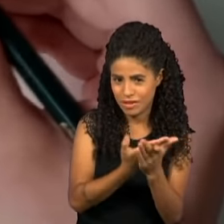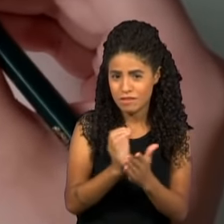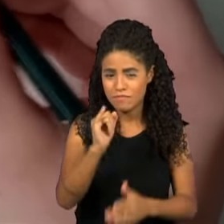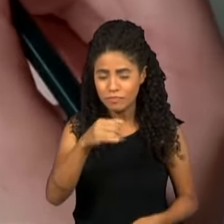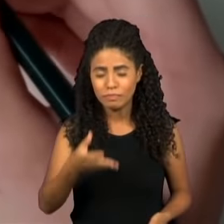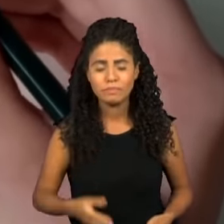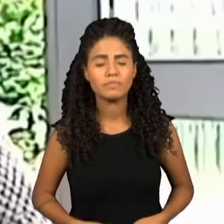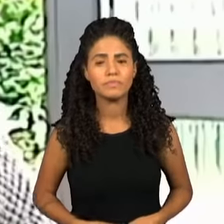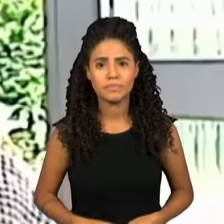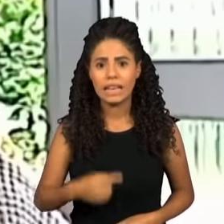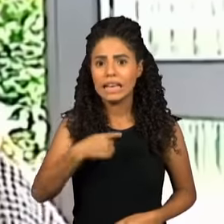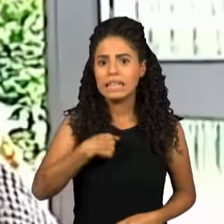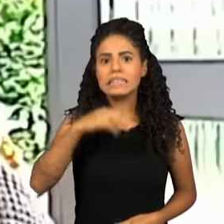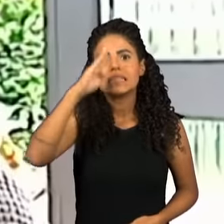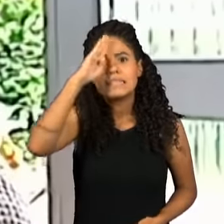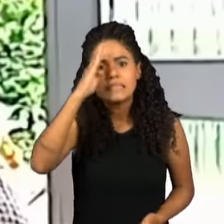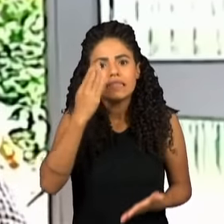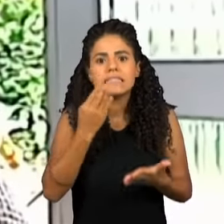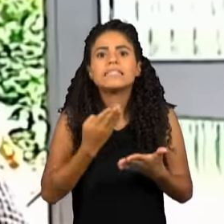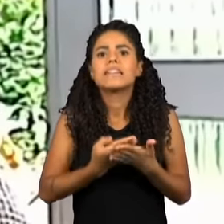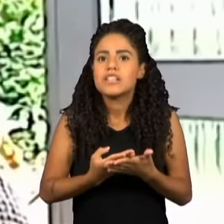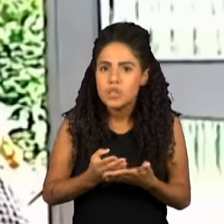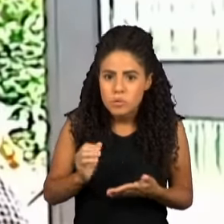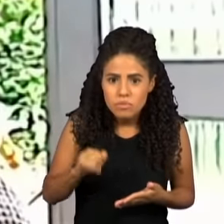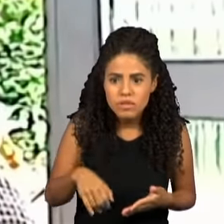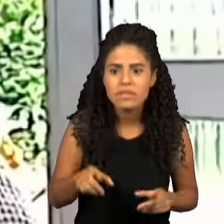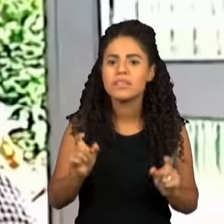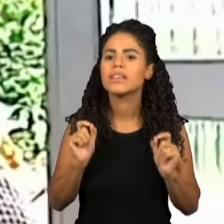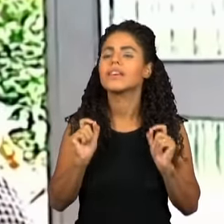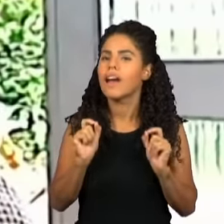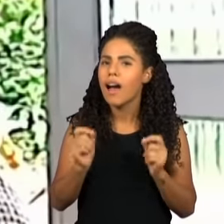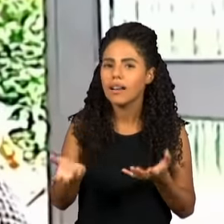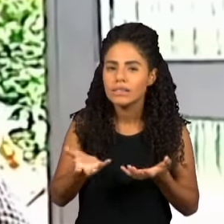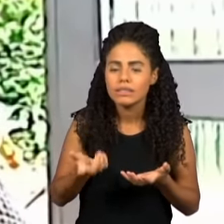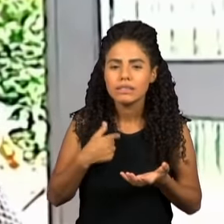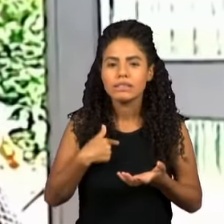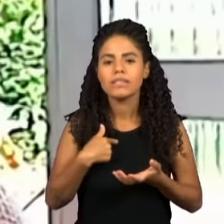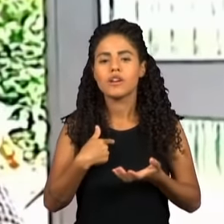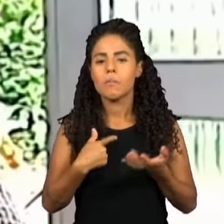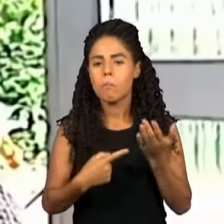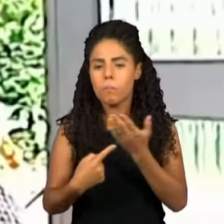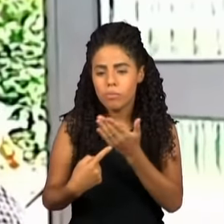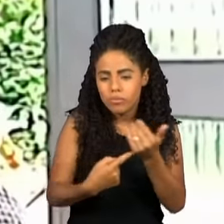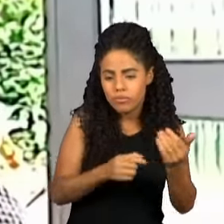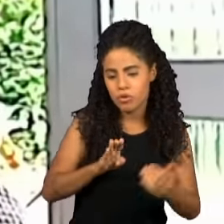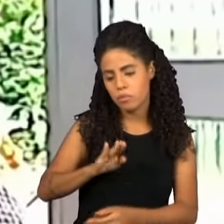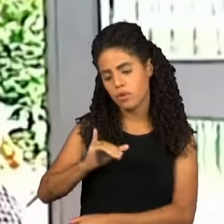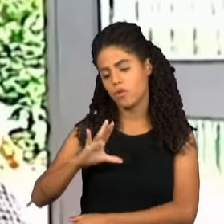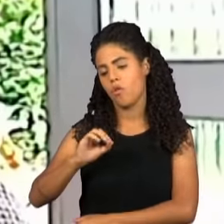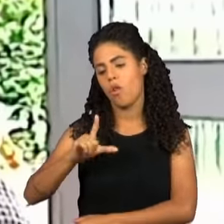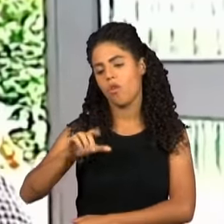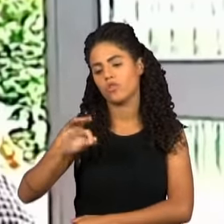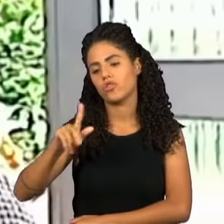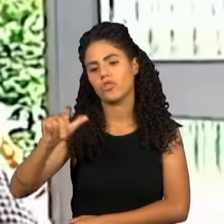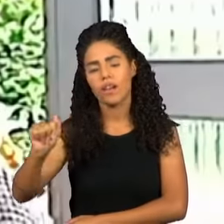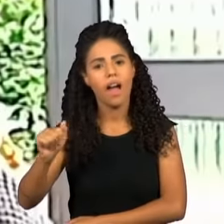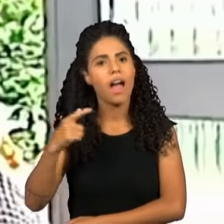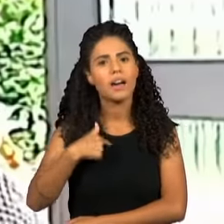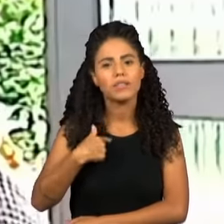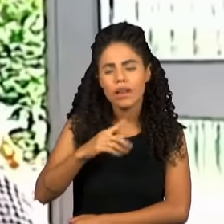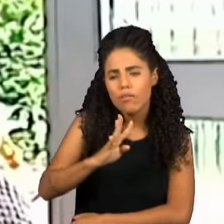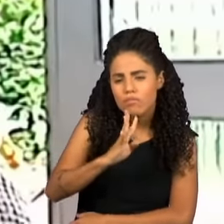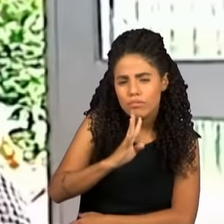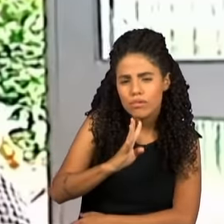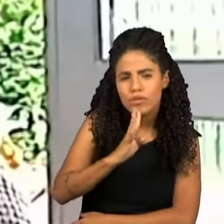Eu acredito que eu vou querer ir para a área de ornitologia, né? Por conta dos bordados, a gente acaba